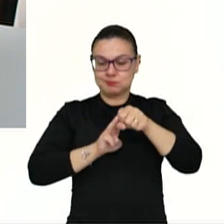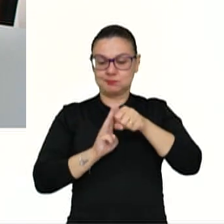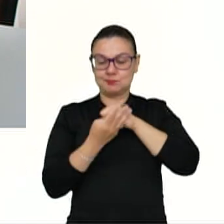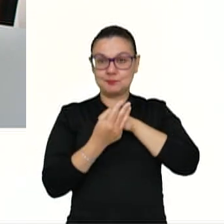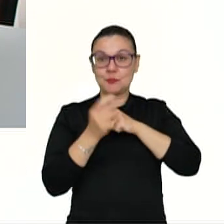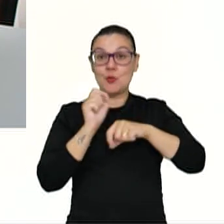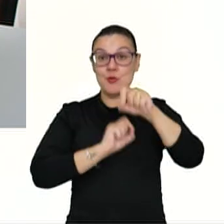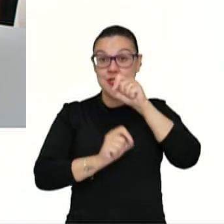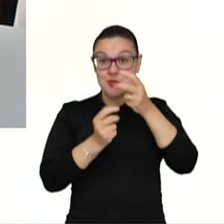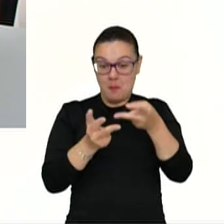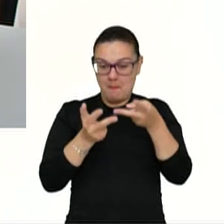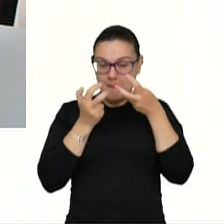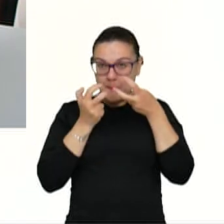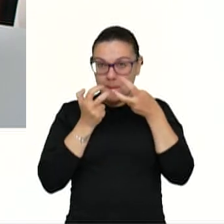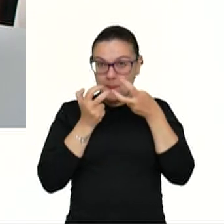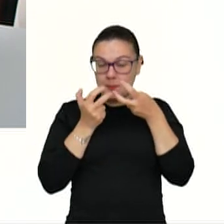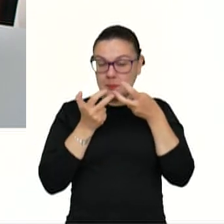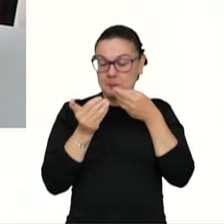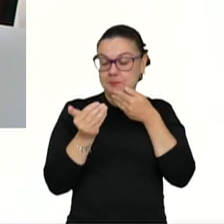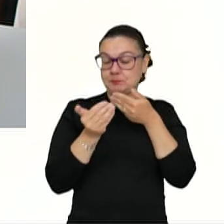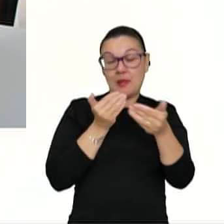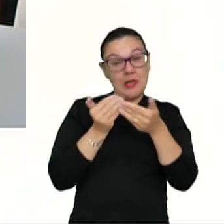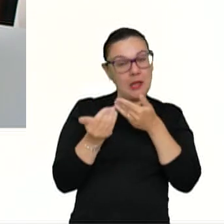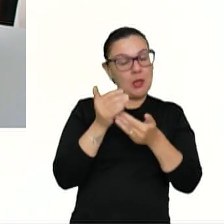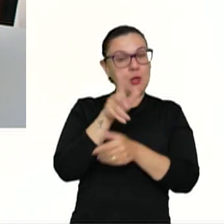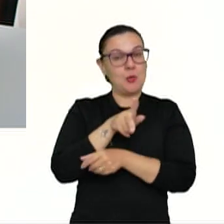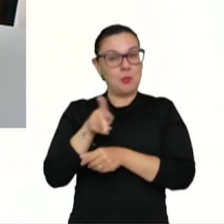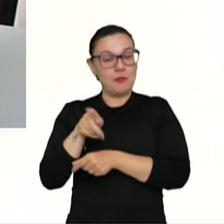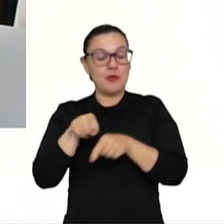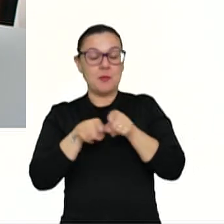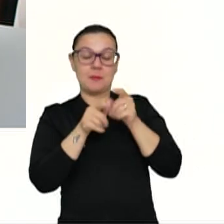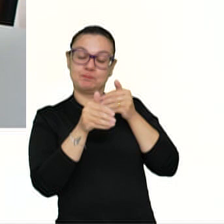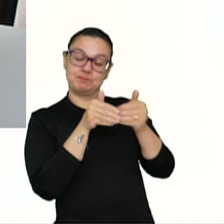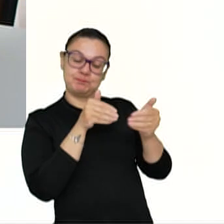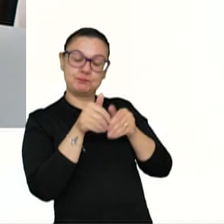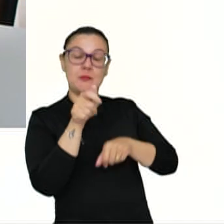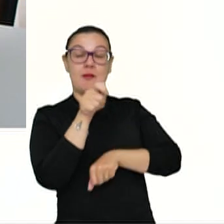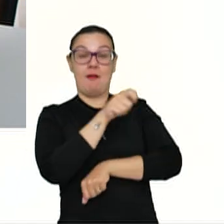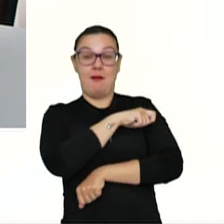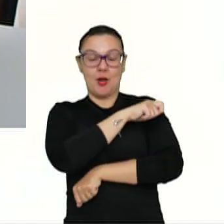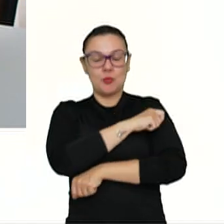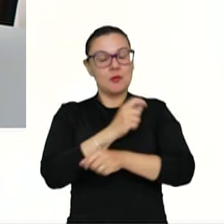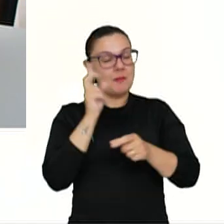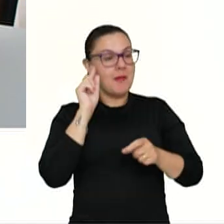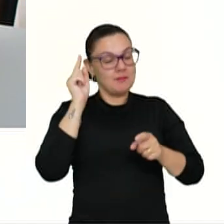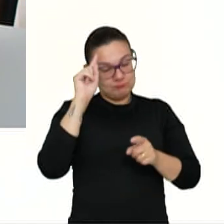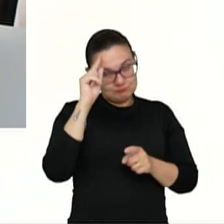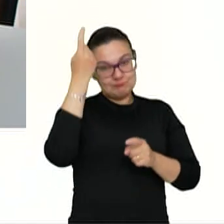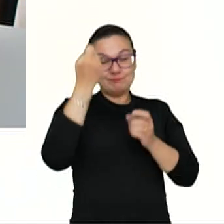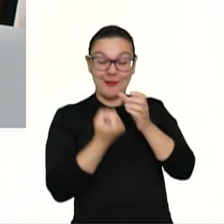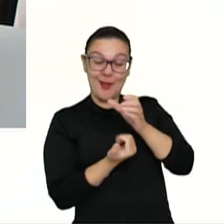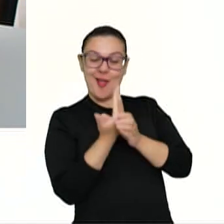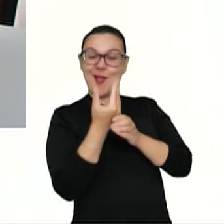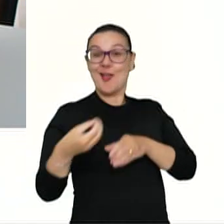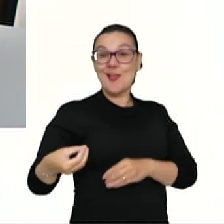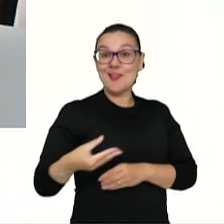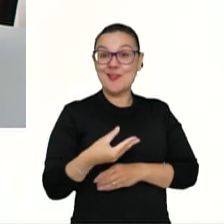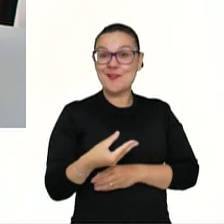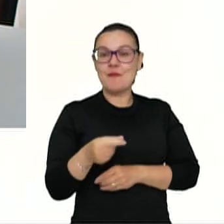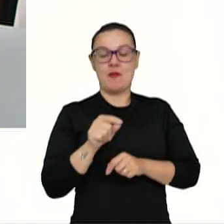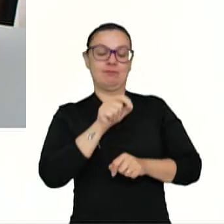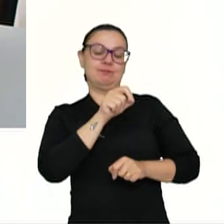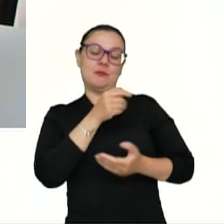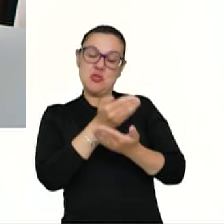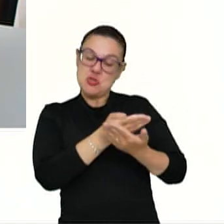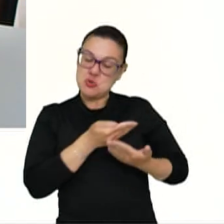gente pôde perceber que tanto os nossos professores quanto os nossos alunos se reinventaram. E eles estão